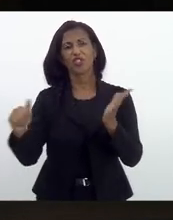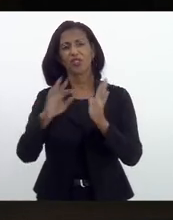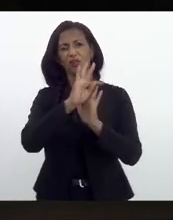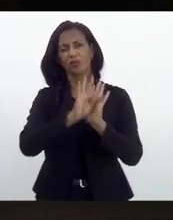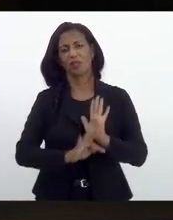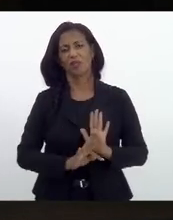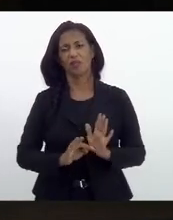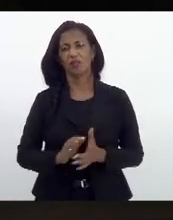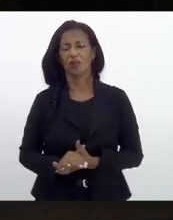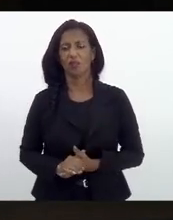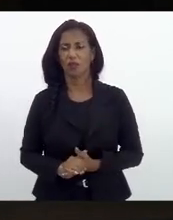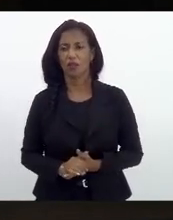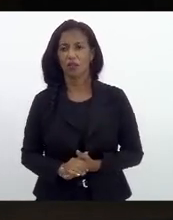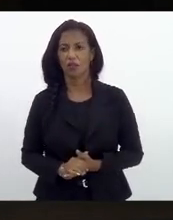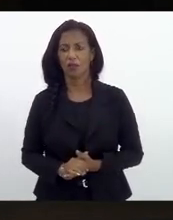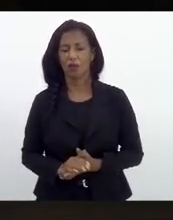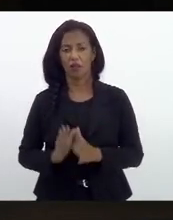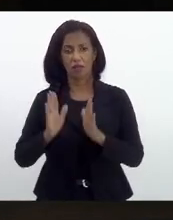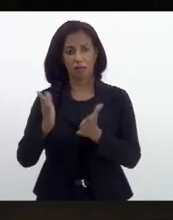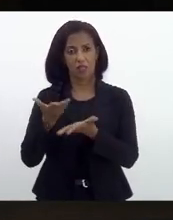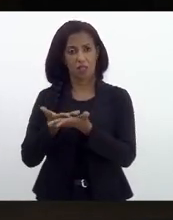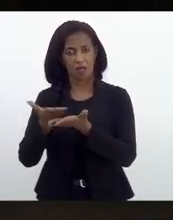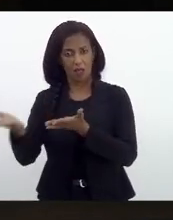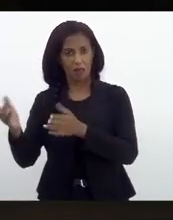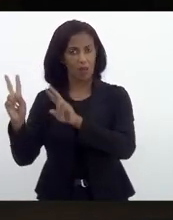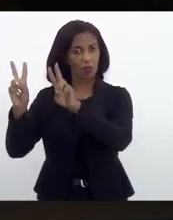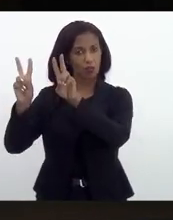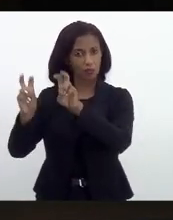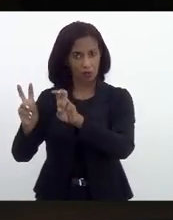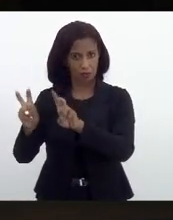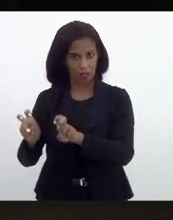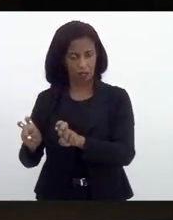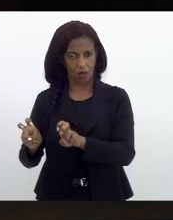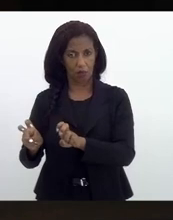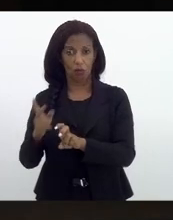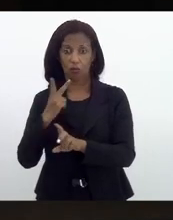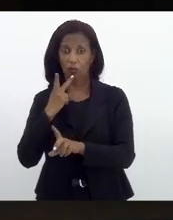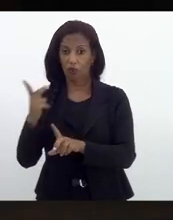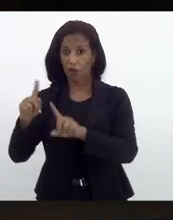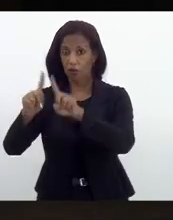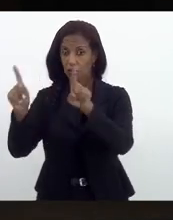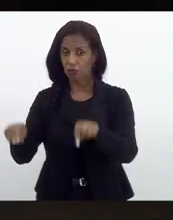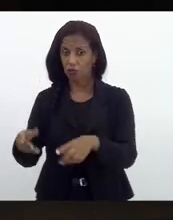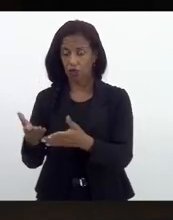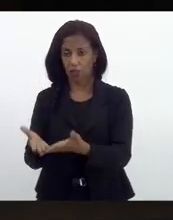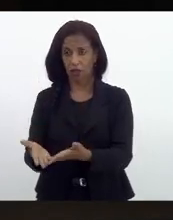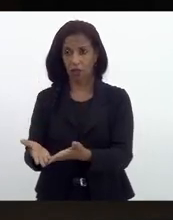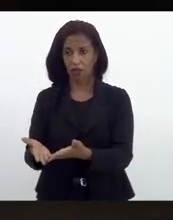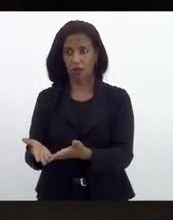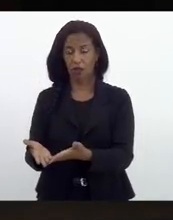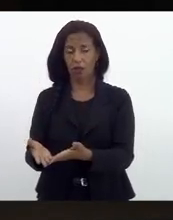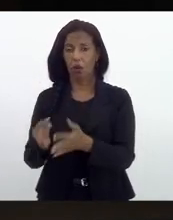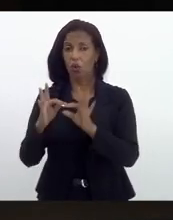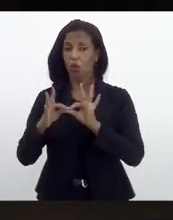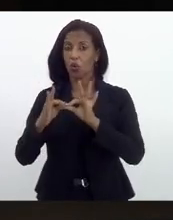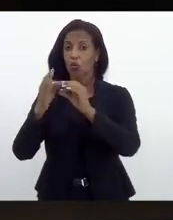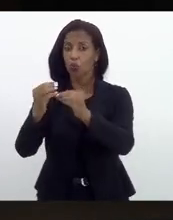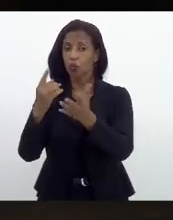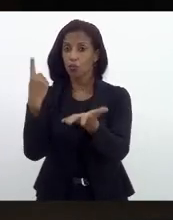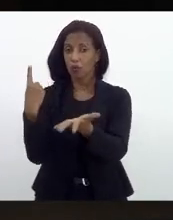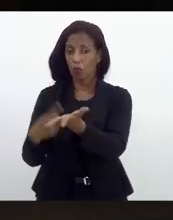voto se a gente encaminhar um tema eu quero me dirigir aos servidores agora aquilo que está sendo